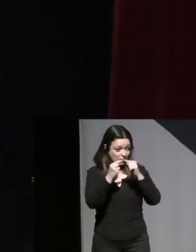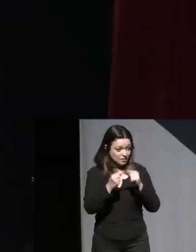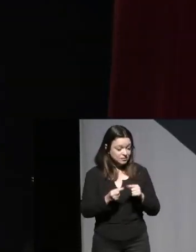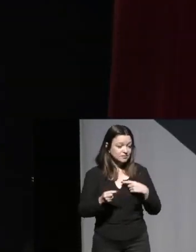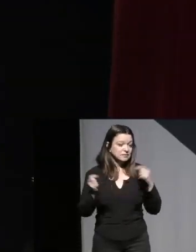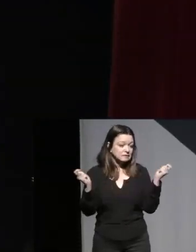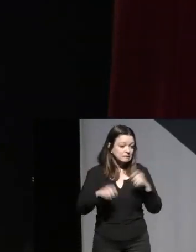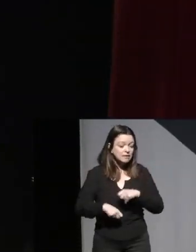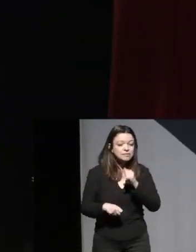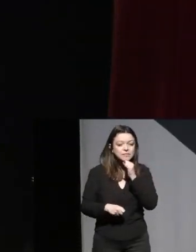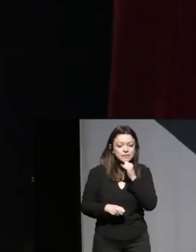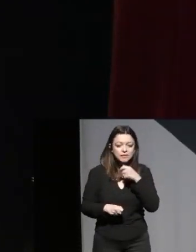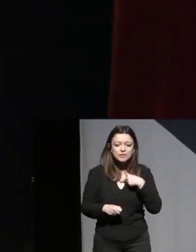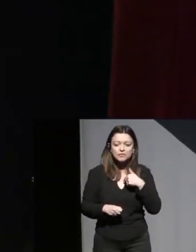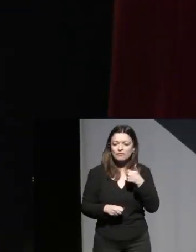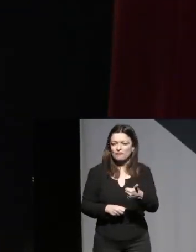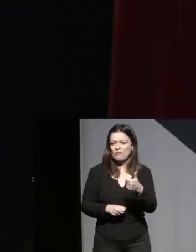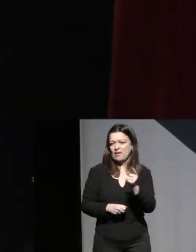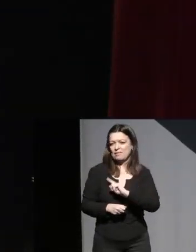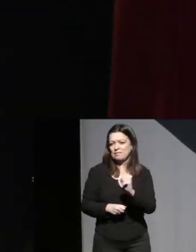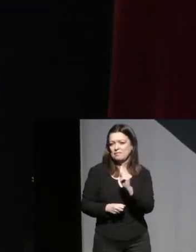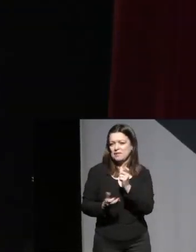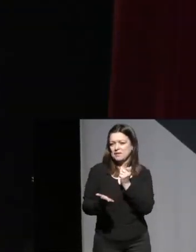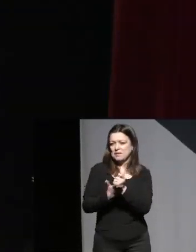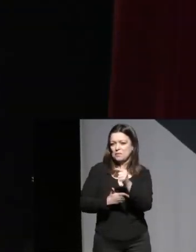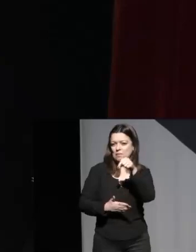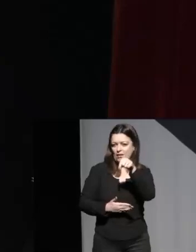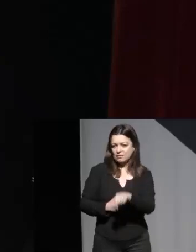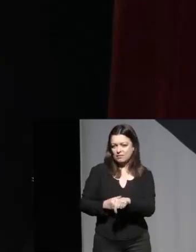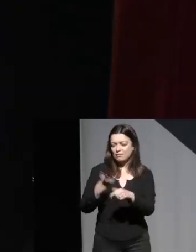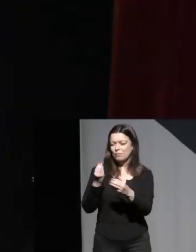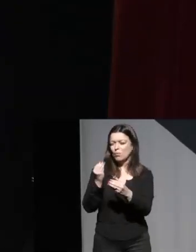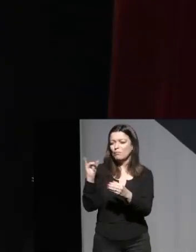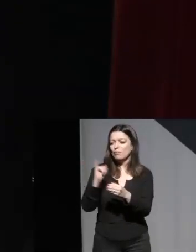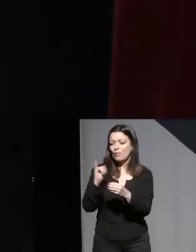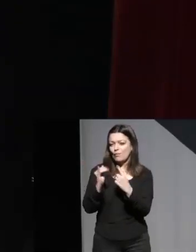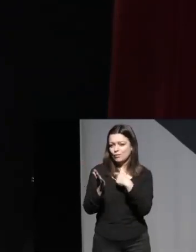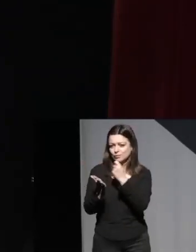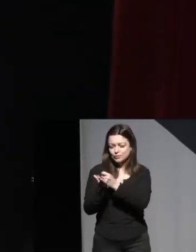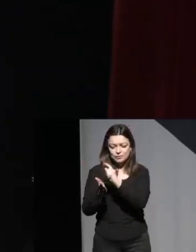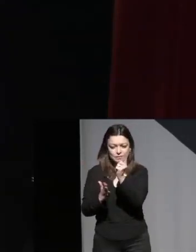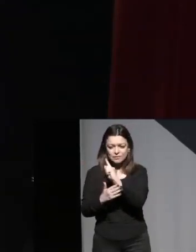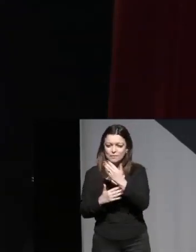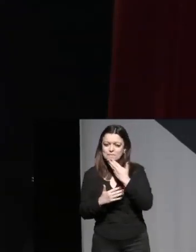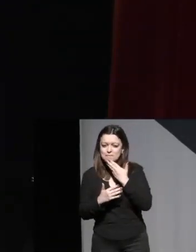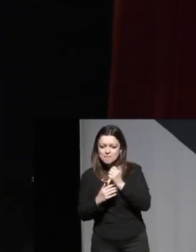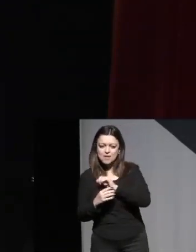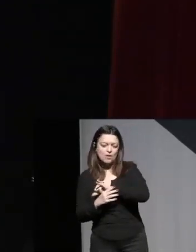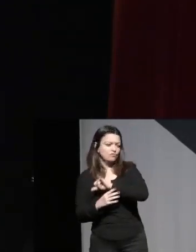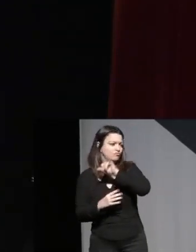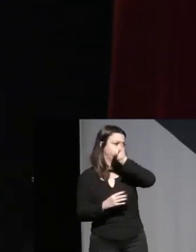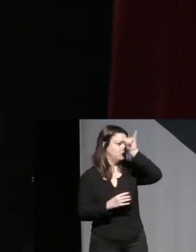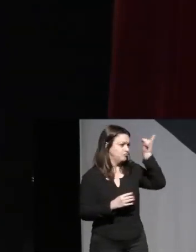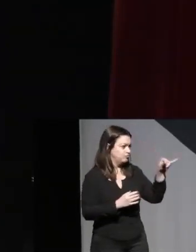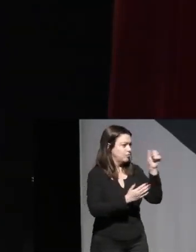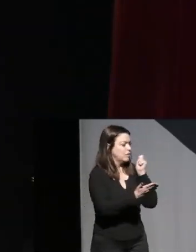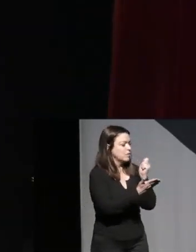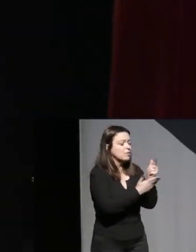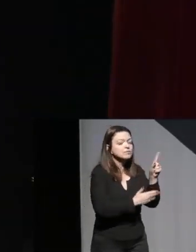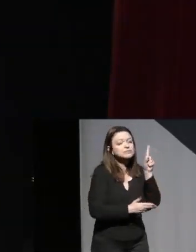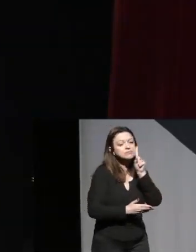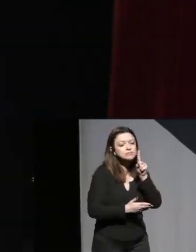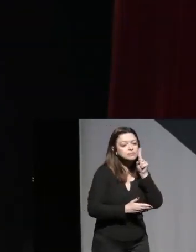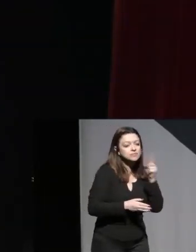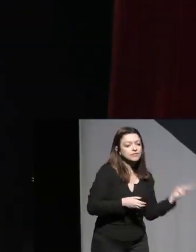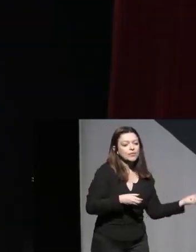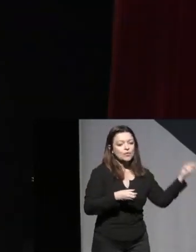né, as pessoas dizem, olha, não vale a pena comprar determinado produto aqui, é mais fácil você pegar um voo e ir lá, pagar e voltar, e você vai pagar ainda menos